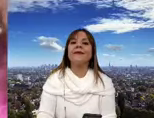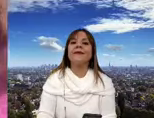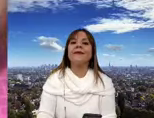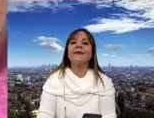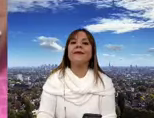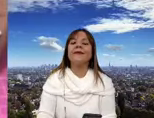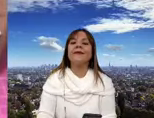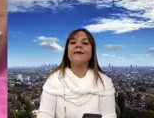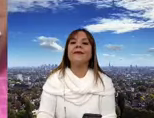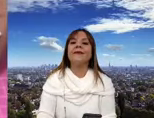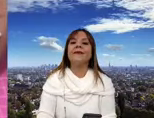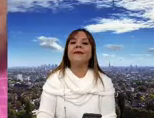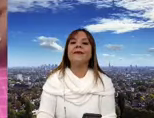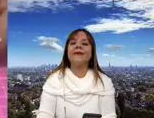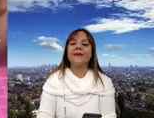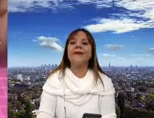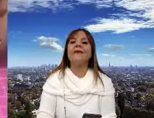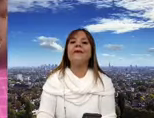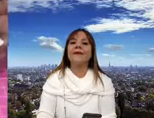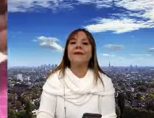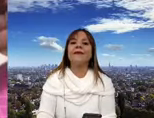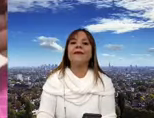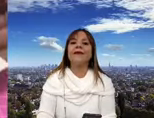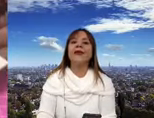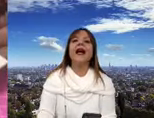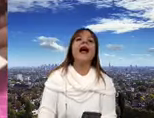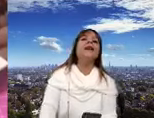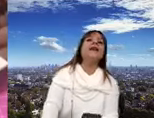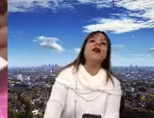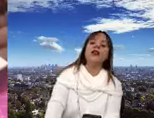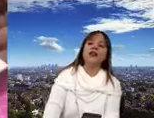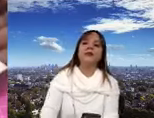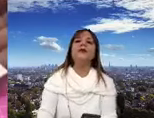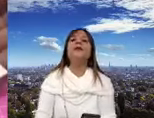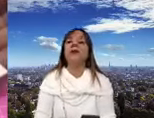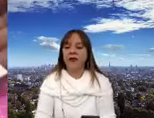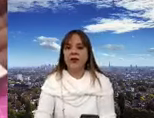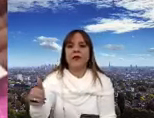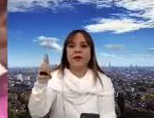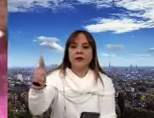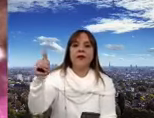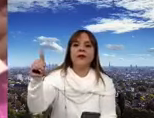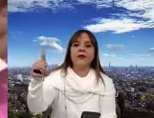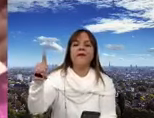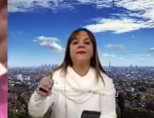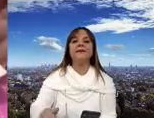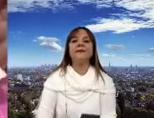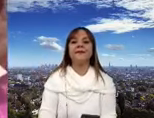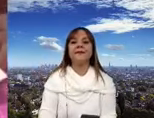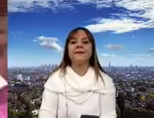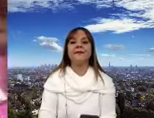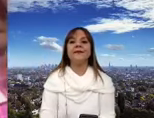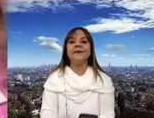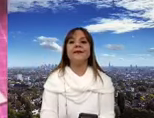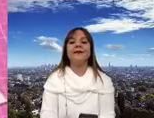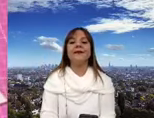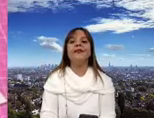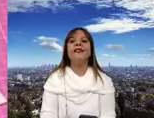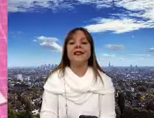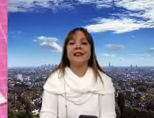tirando ao máximo, dá para ver, Lili, ó, Dá, tirando tá ao ótimo. máximo aqui a lapiseira. E aqui no EVA eu também dou dica: